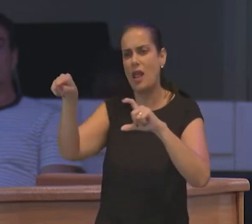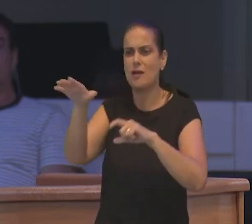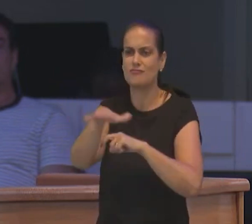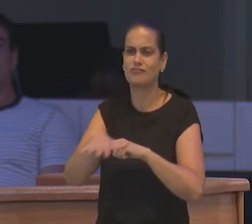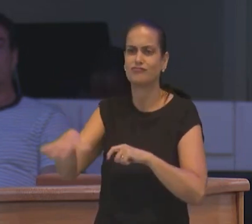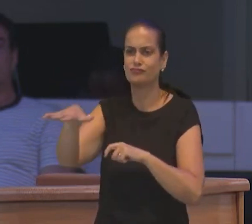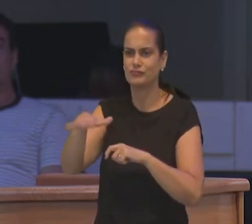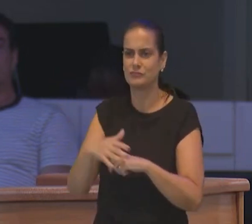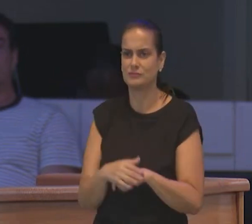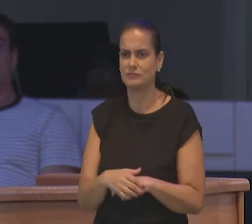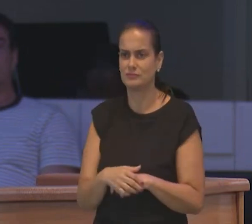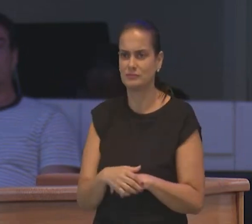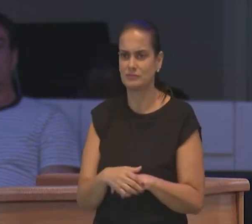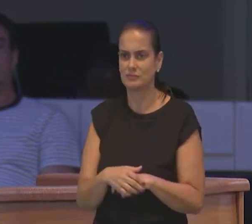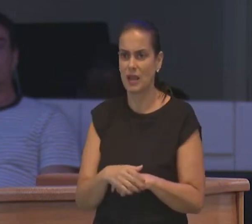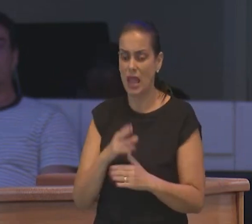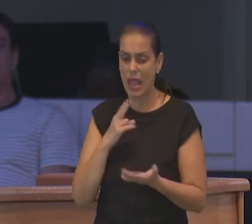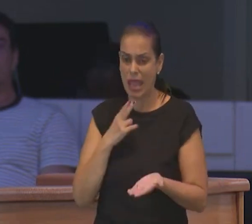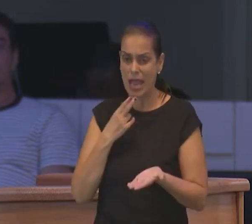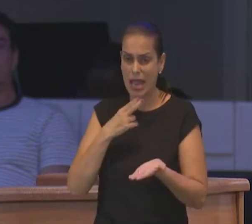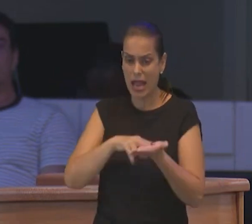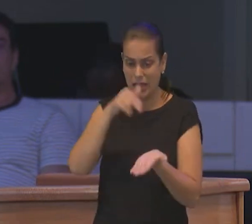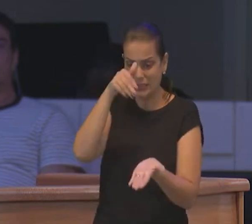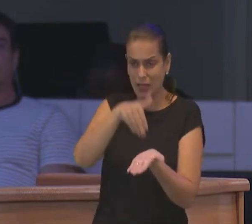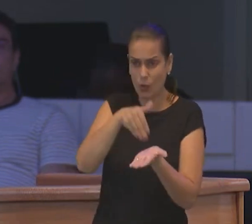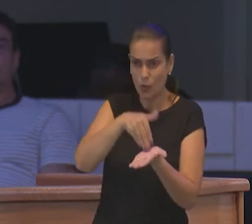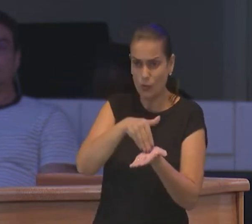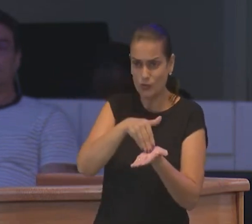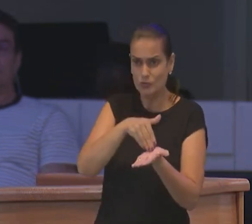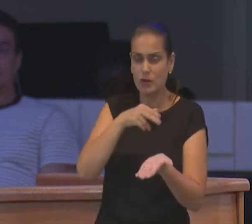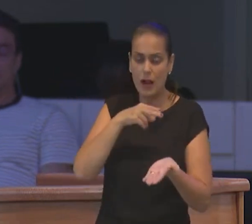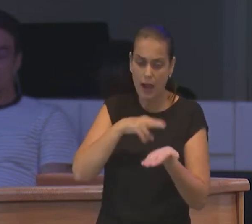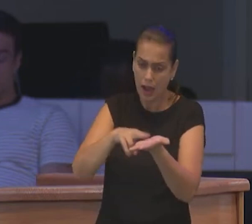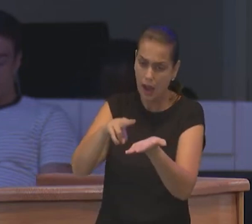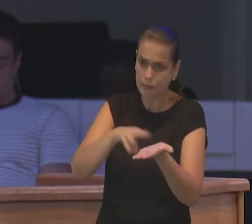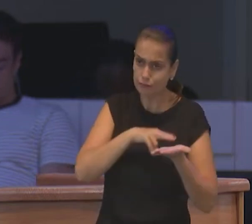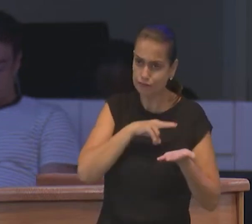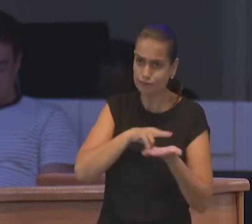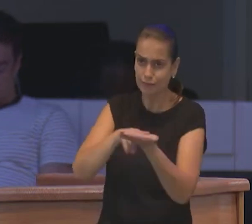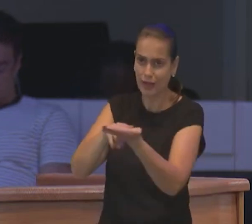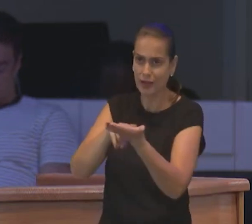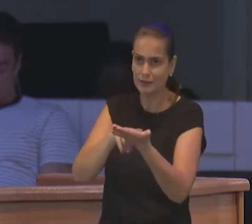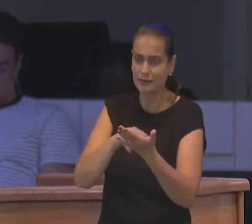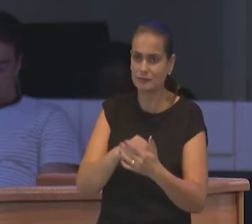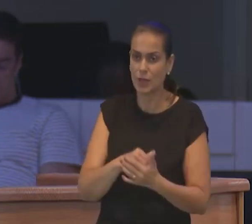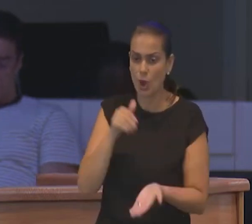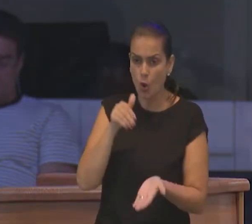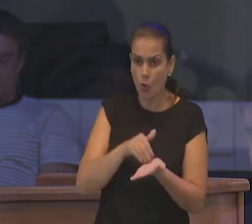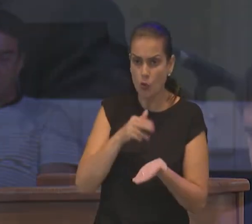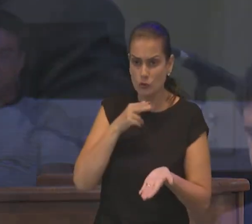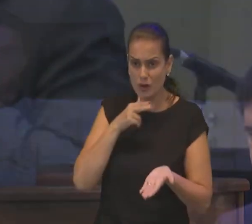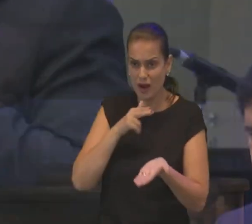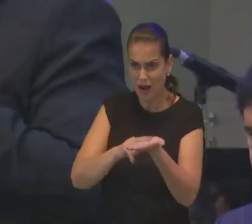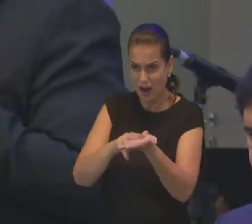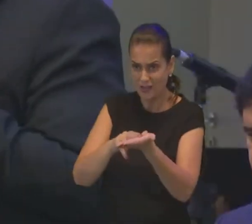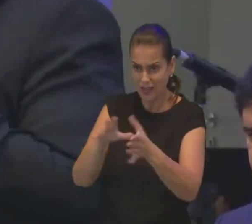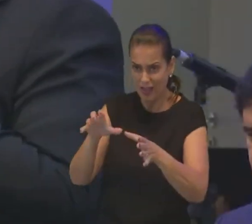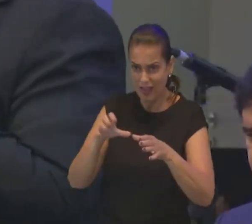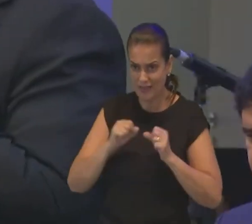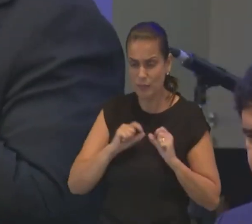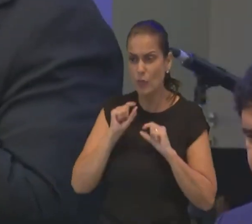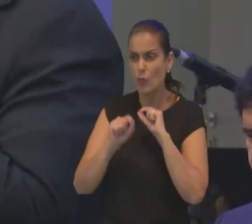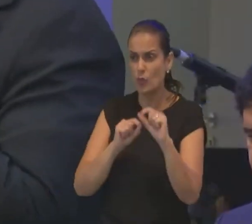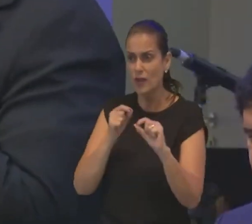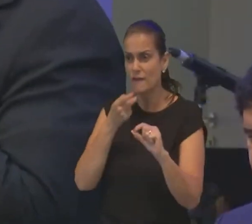A última carta, eu me comunico com Mauri através de cartas. A última carta que eu recebi de Mauri, ele